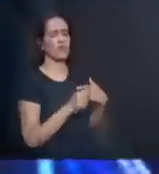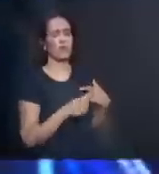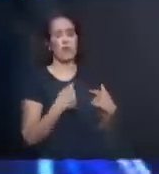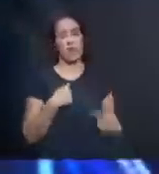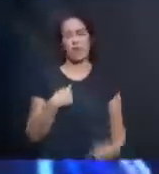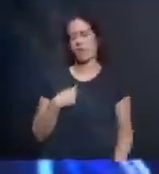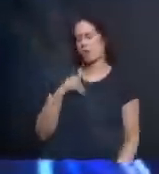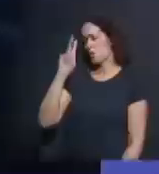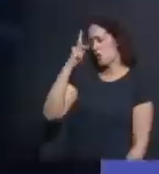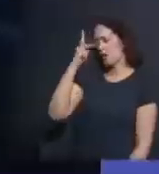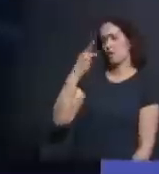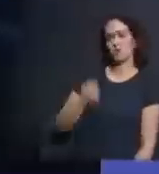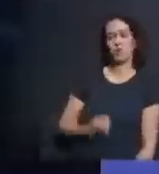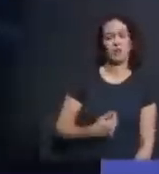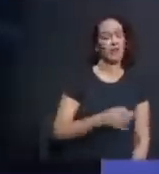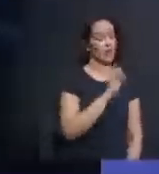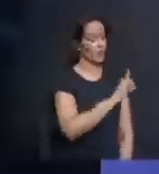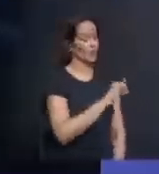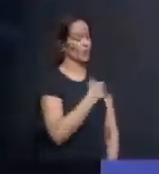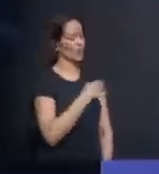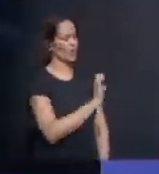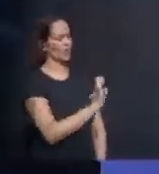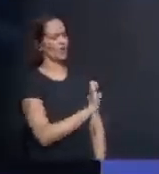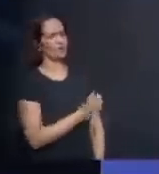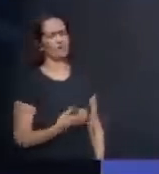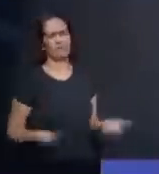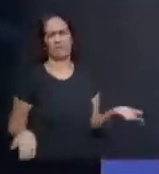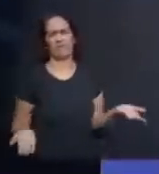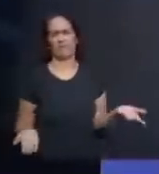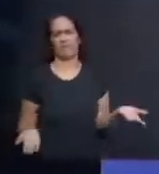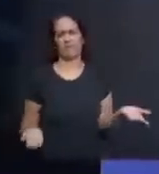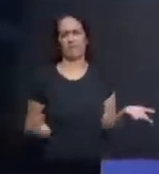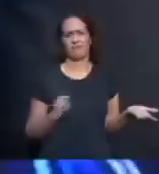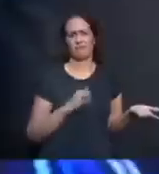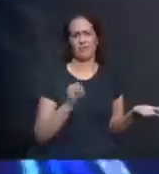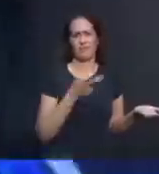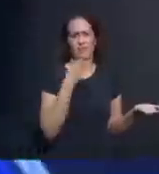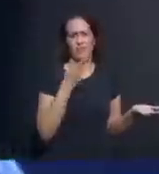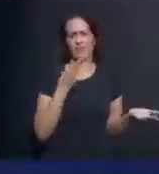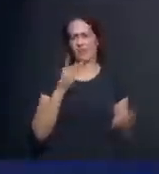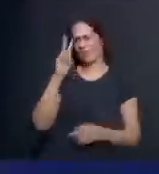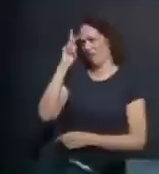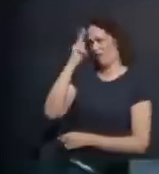hétero? Até porque se eu falar isso, eu acho que eu sou gay, não é